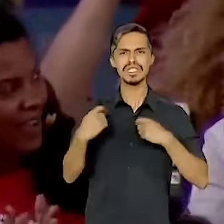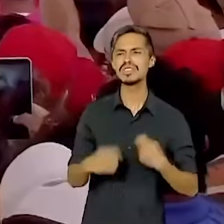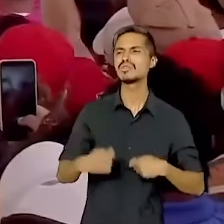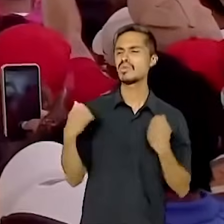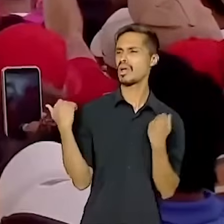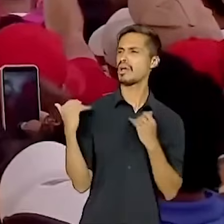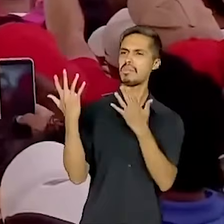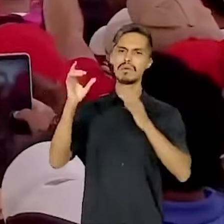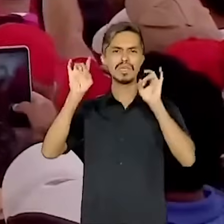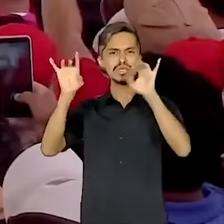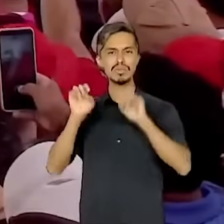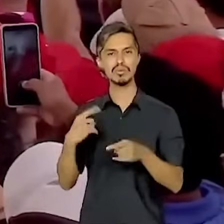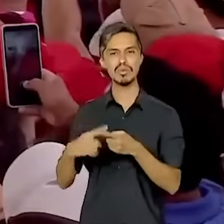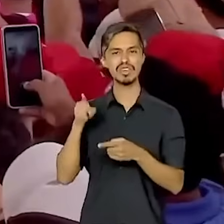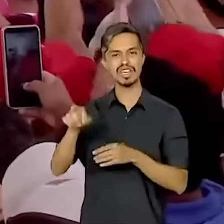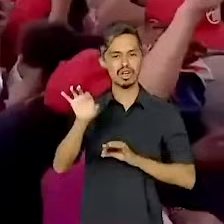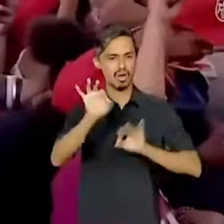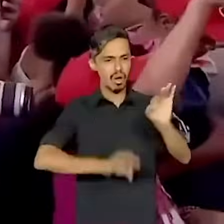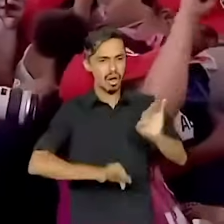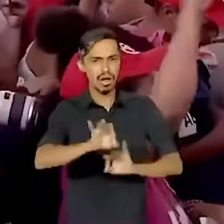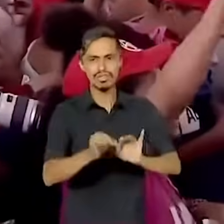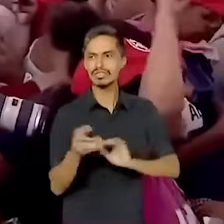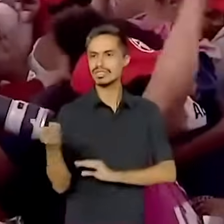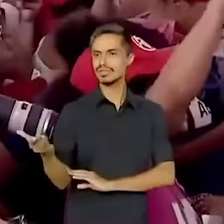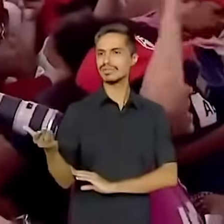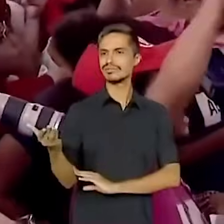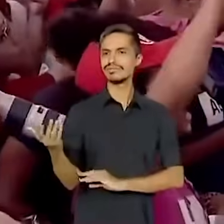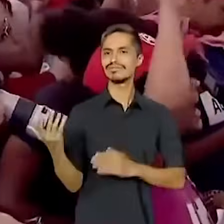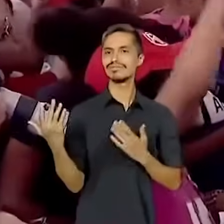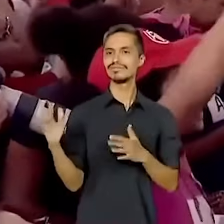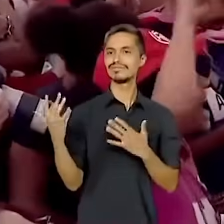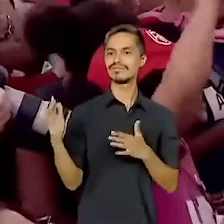especial por ter coordenado isso.